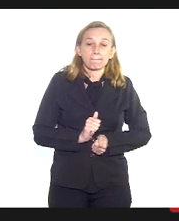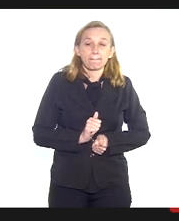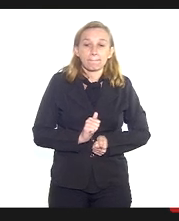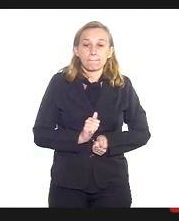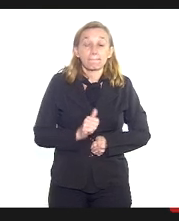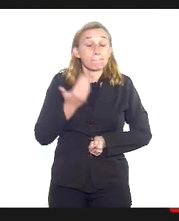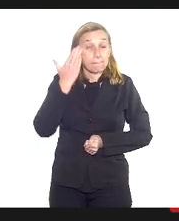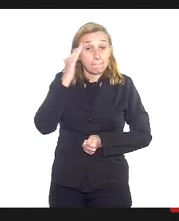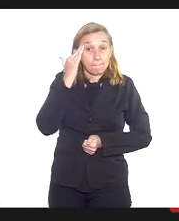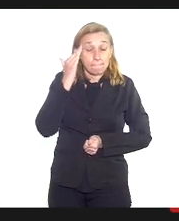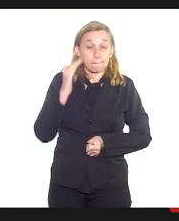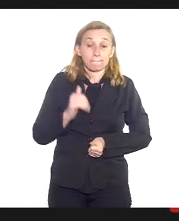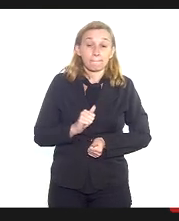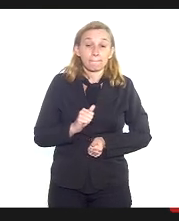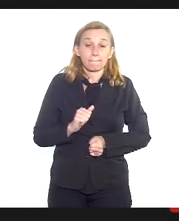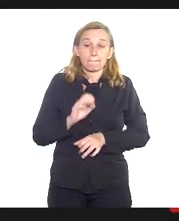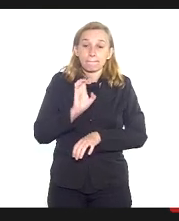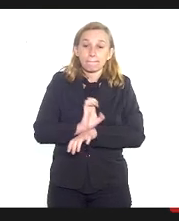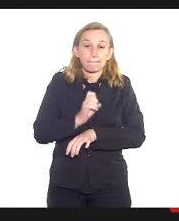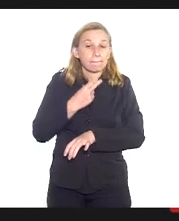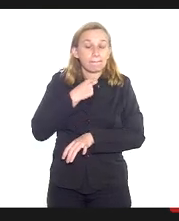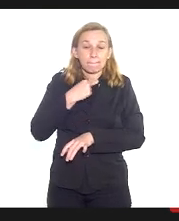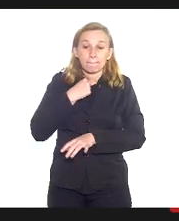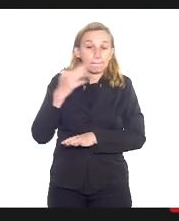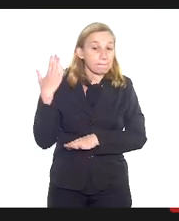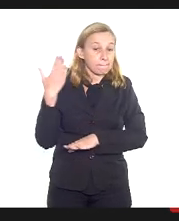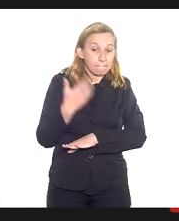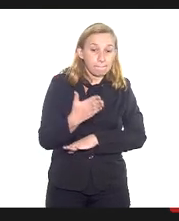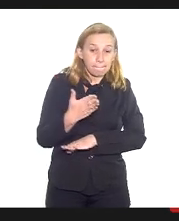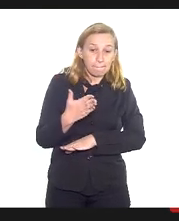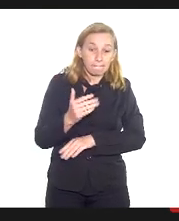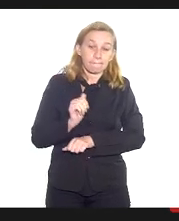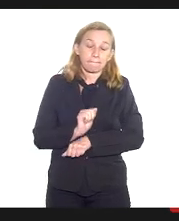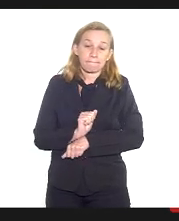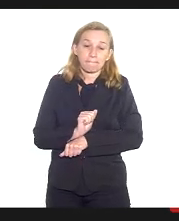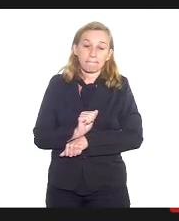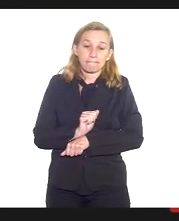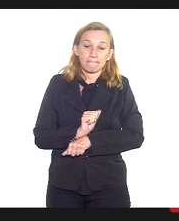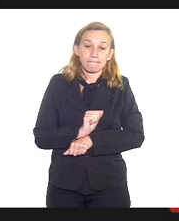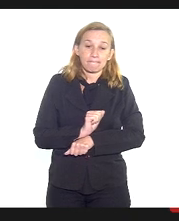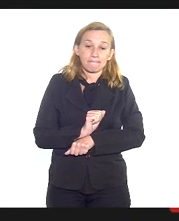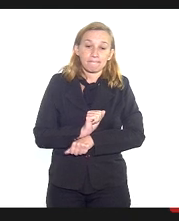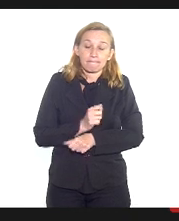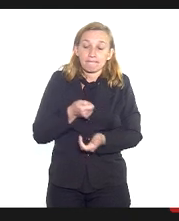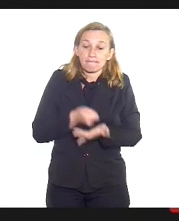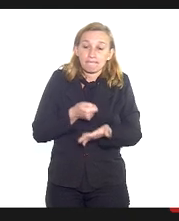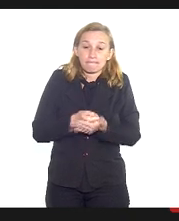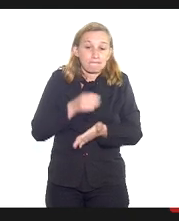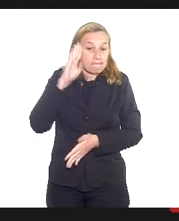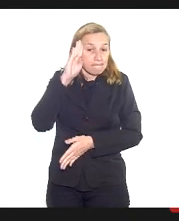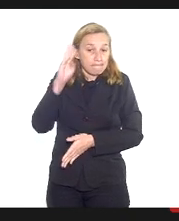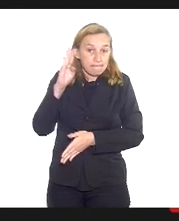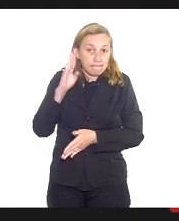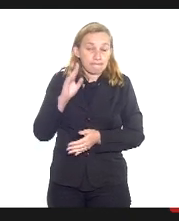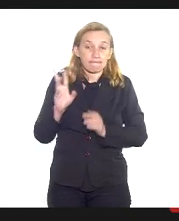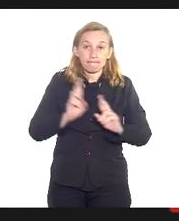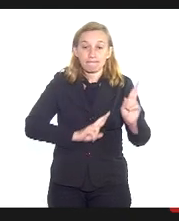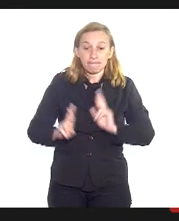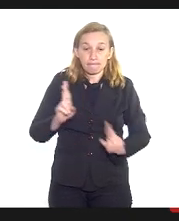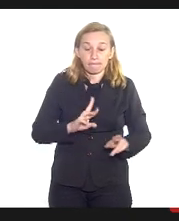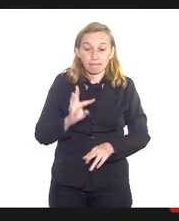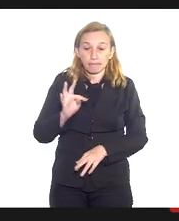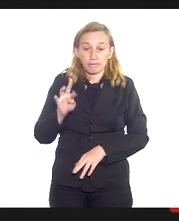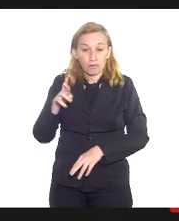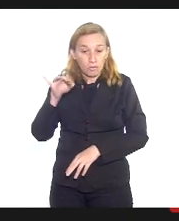Pelos entendimentos, o Estado não pode diretamente constituir nada de obrigação principal com relação aos royalties e